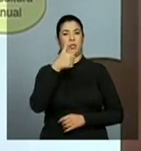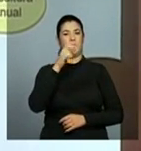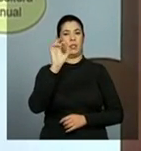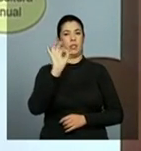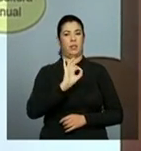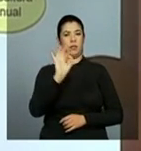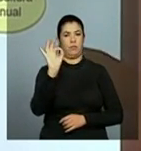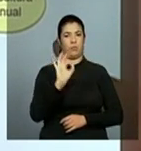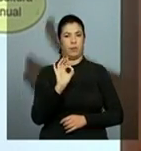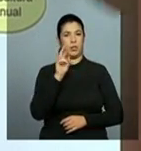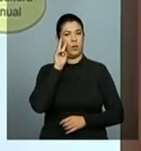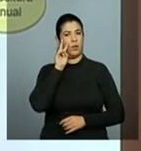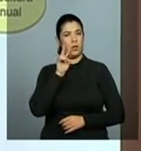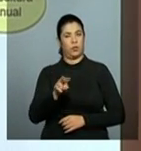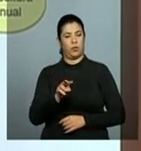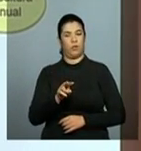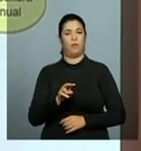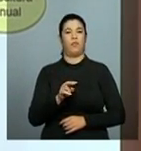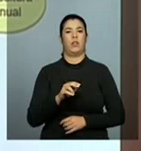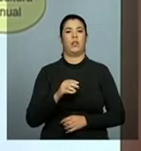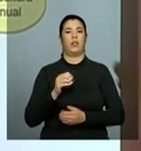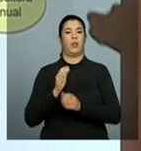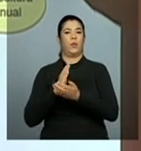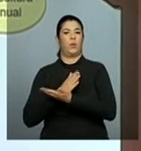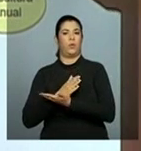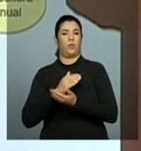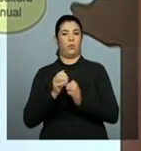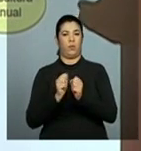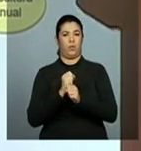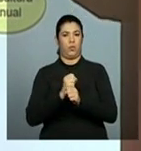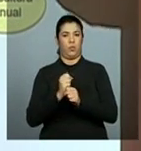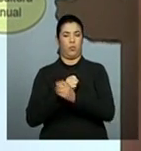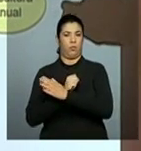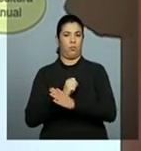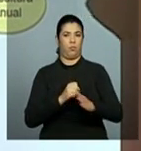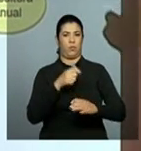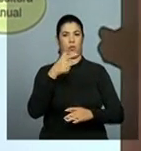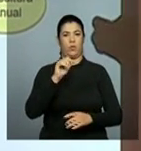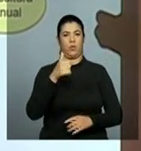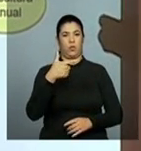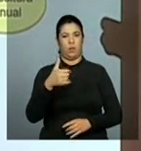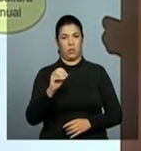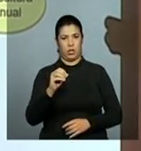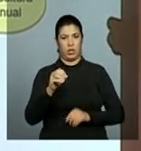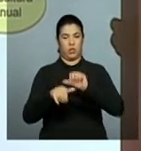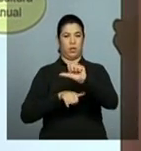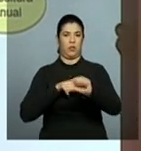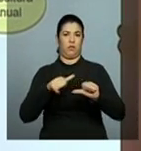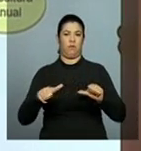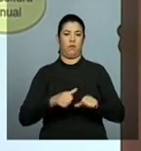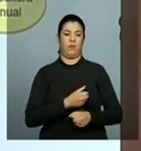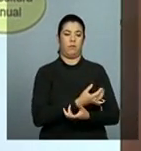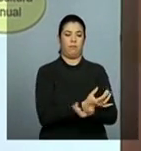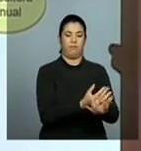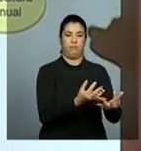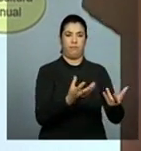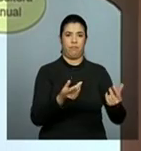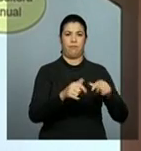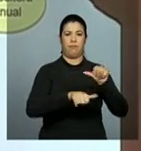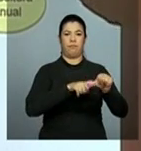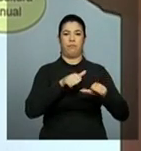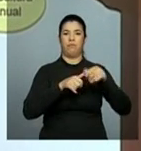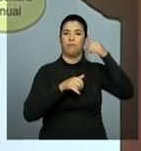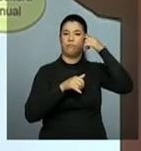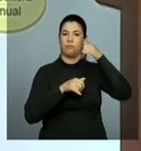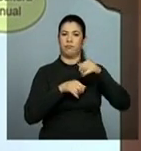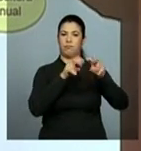15% de pastagens de 2010 que se tornaram lavouras em 2012, certamente